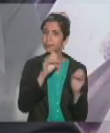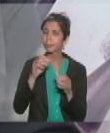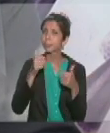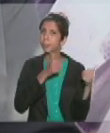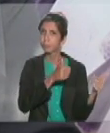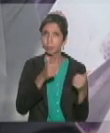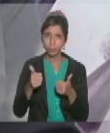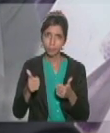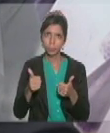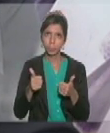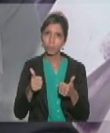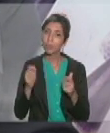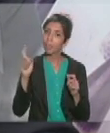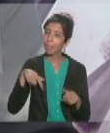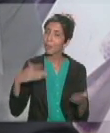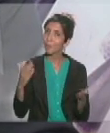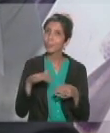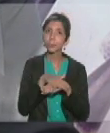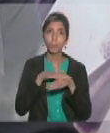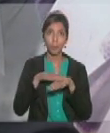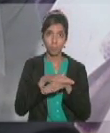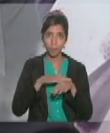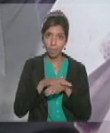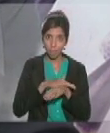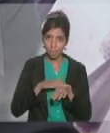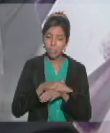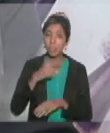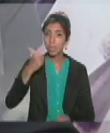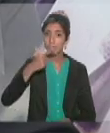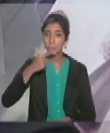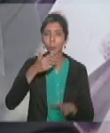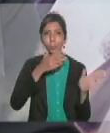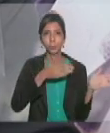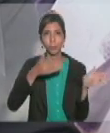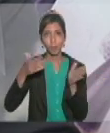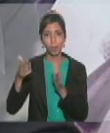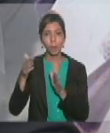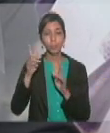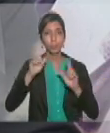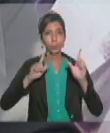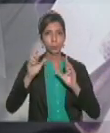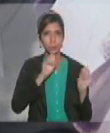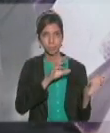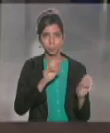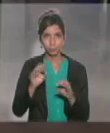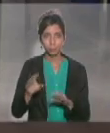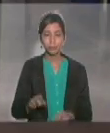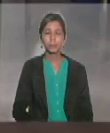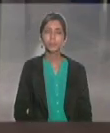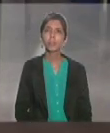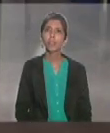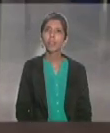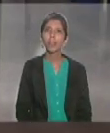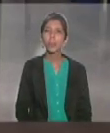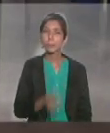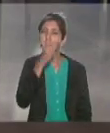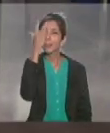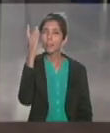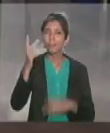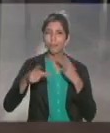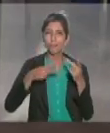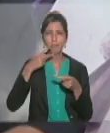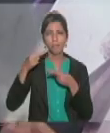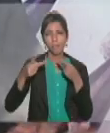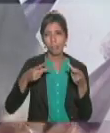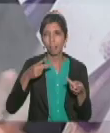educação personalizada. Esse é o nosso assunto de hoje. Nós estamos no segundo bloco do Educação. Uma coisa que muita gente fala é